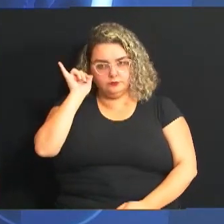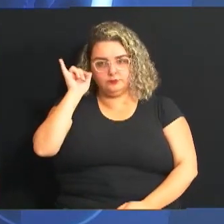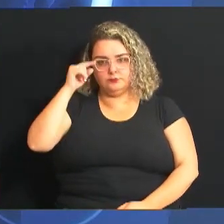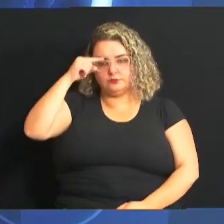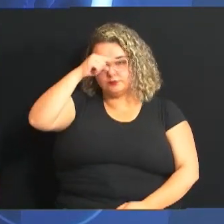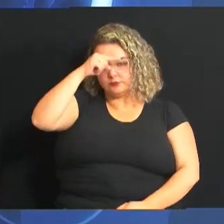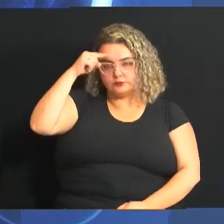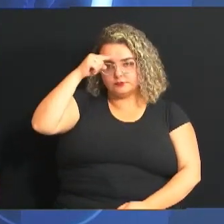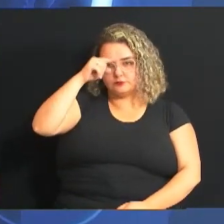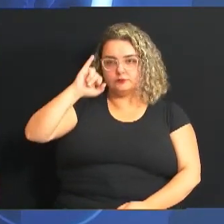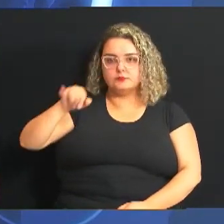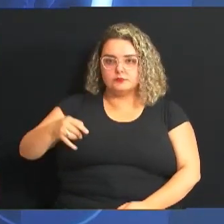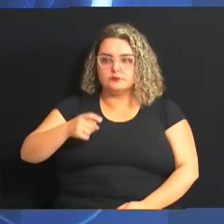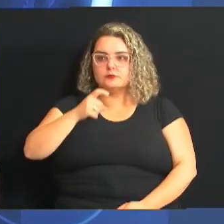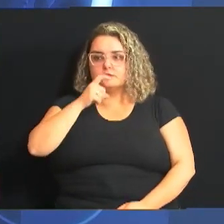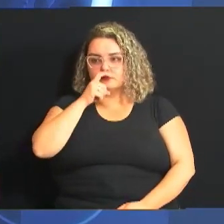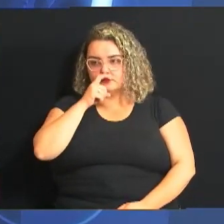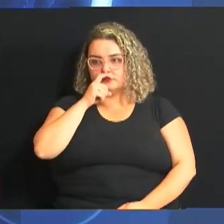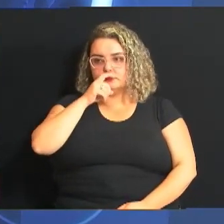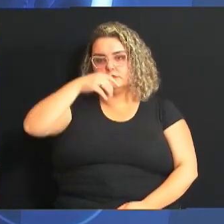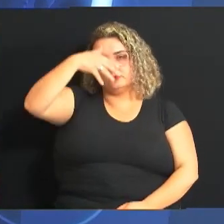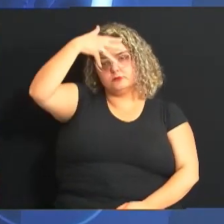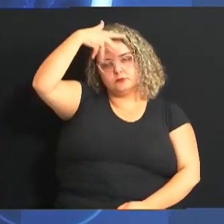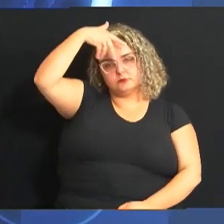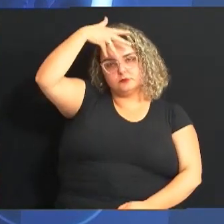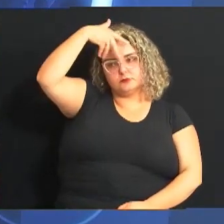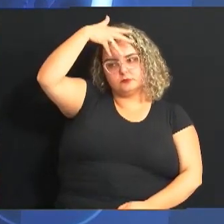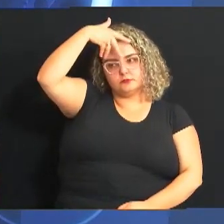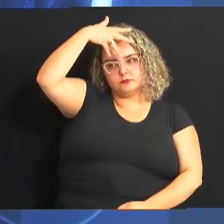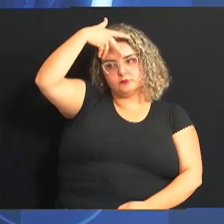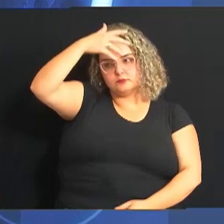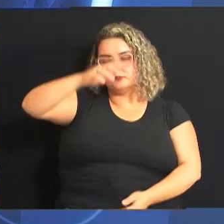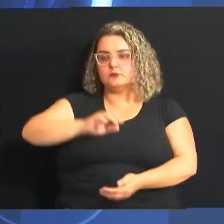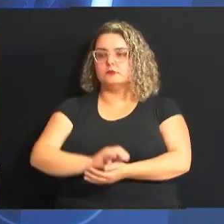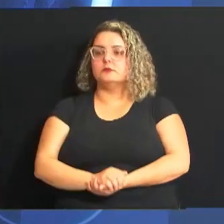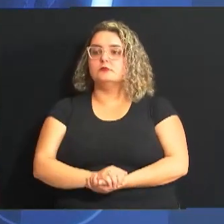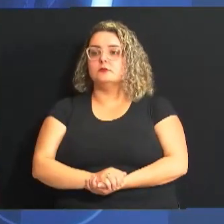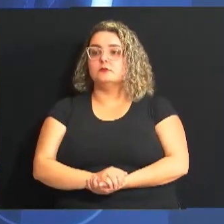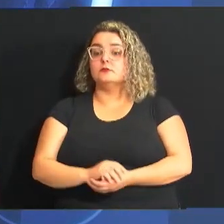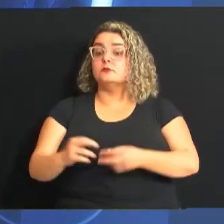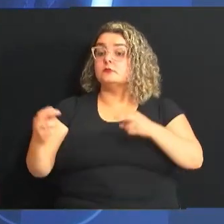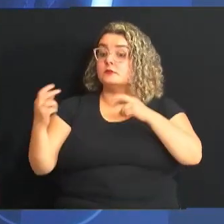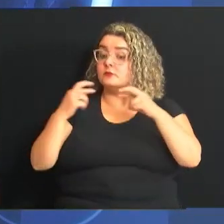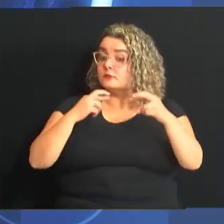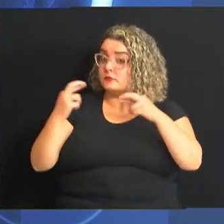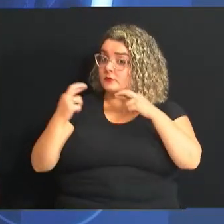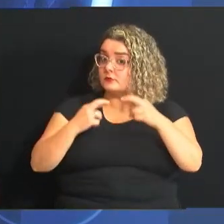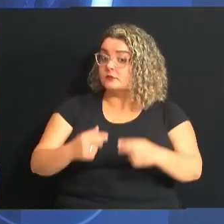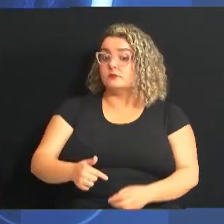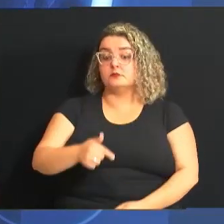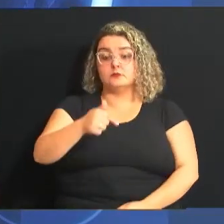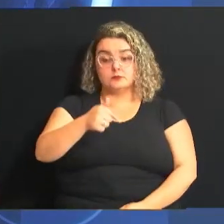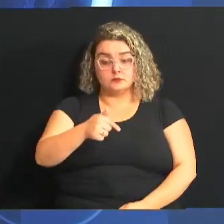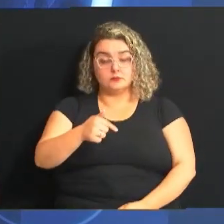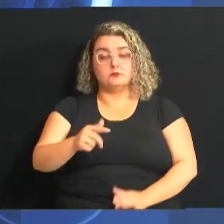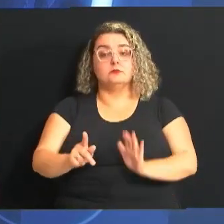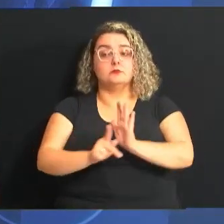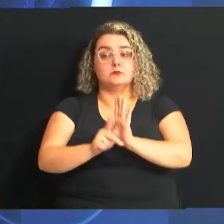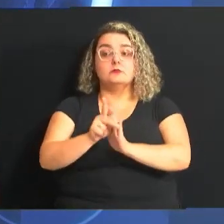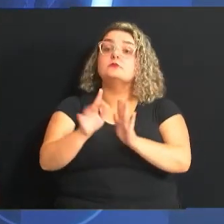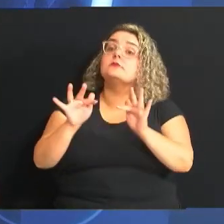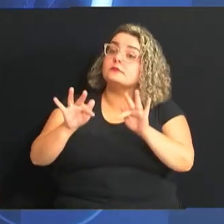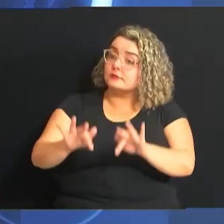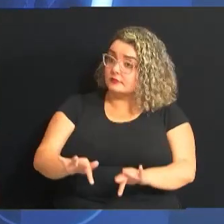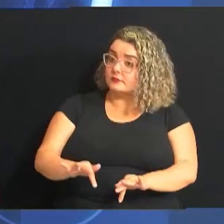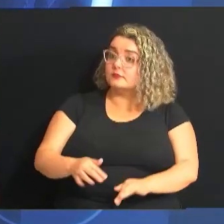Marquesi, Jorge Schneider e Rodrigo da Farmadic. E eles analisaram 7 projetos. Ao final,